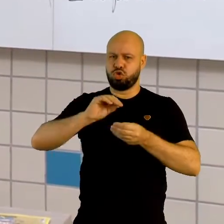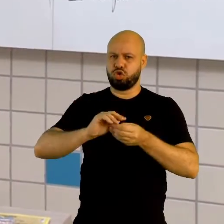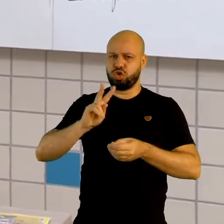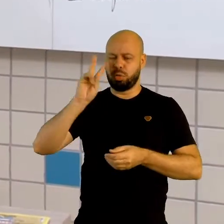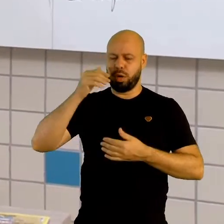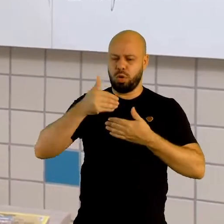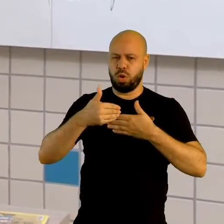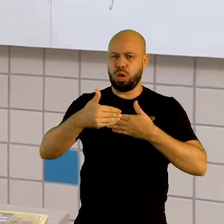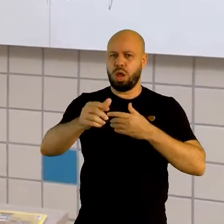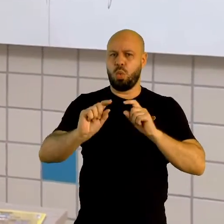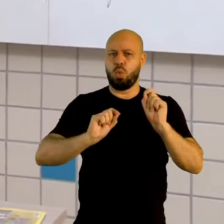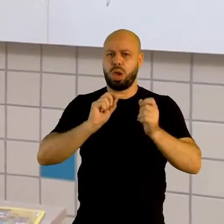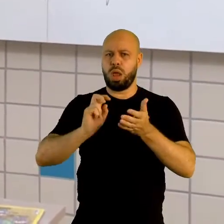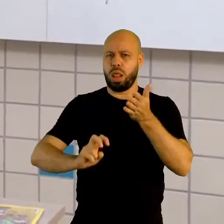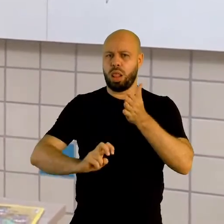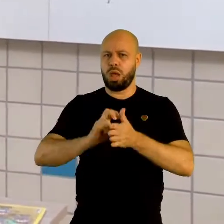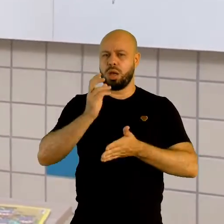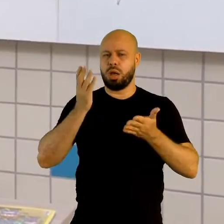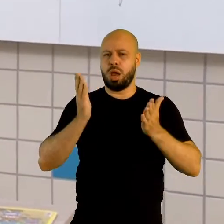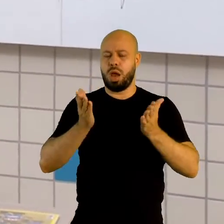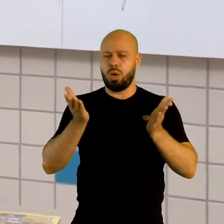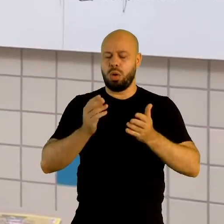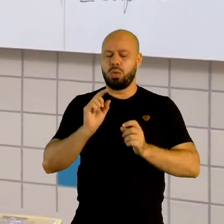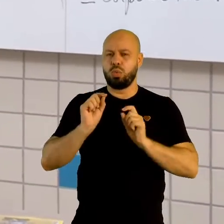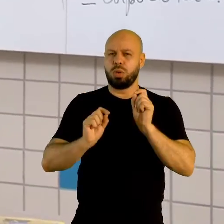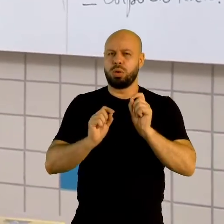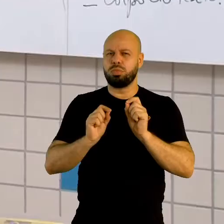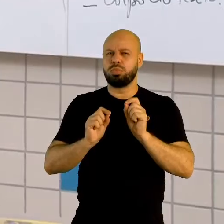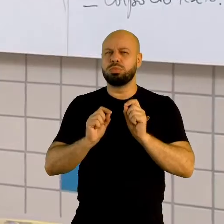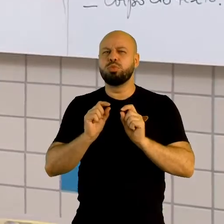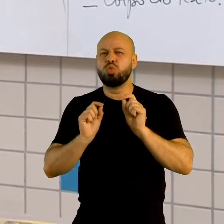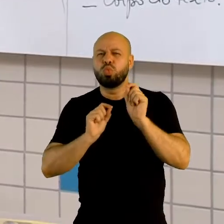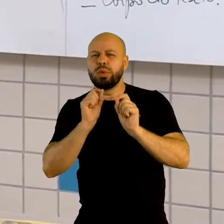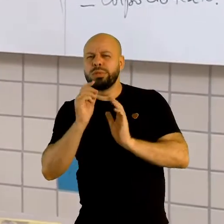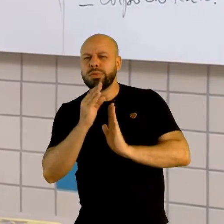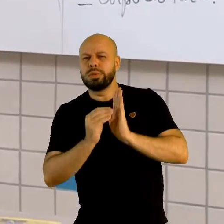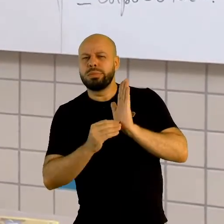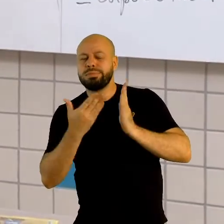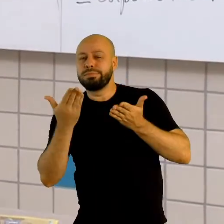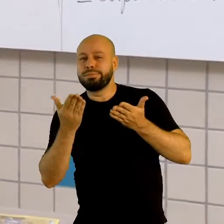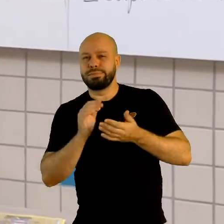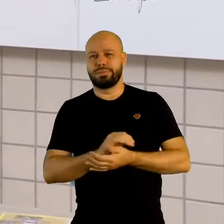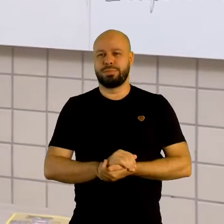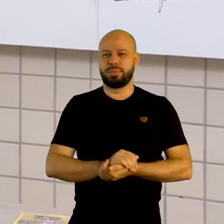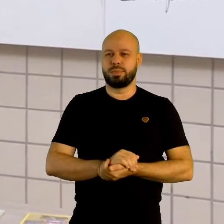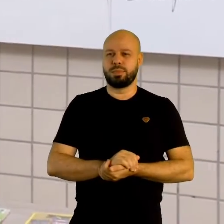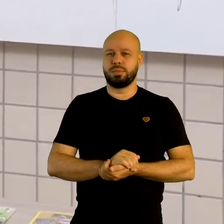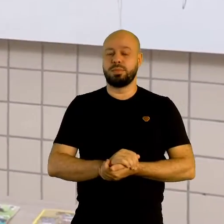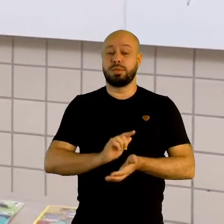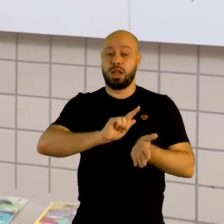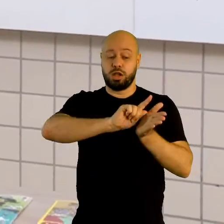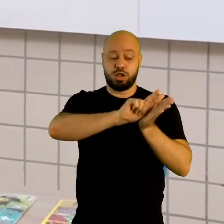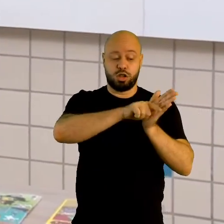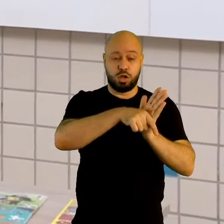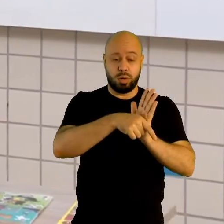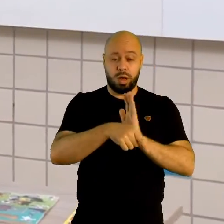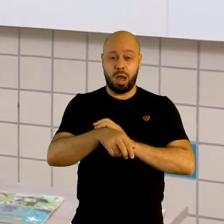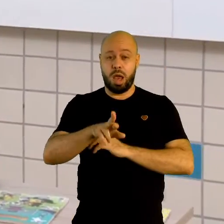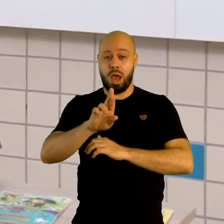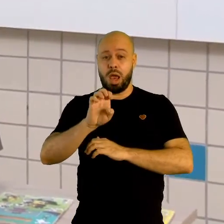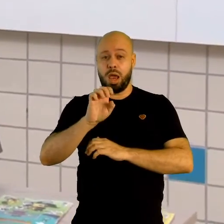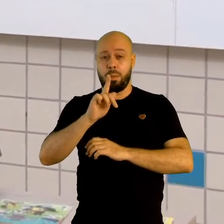estudar na quinta teleaula nossos objetos de conhecimento. Quais são? Nós vamos trabalhar o gênero